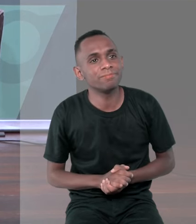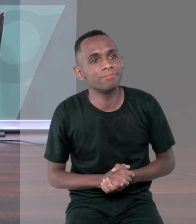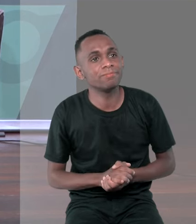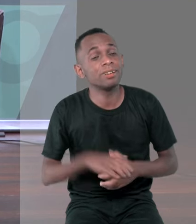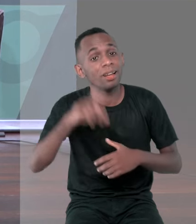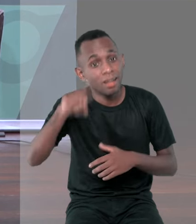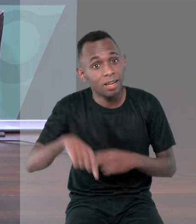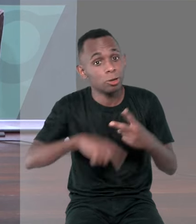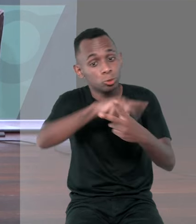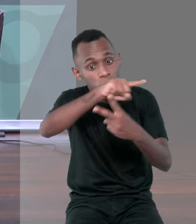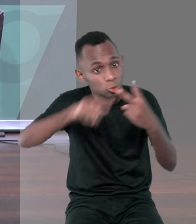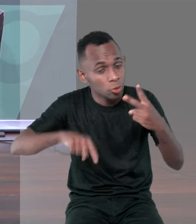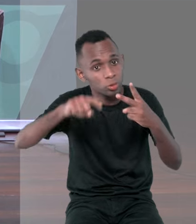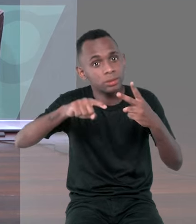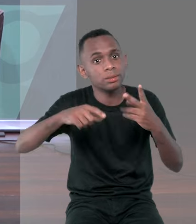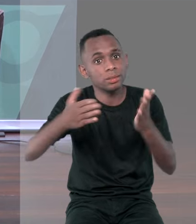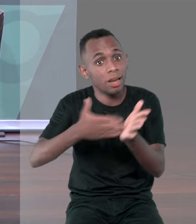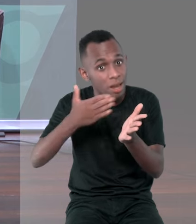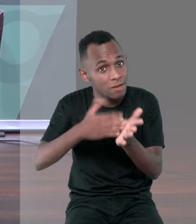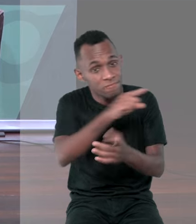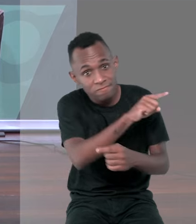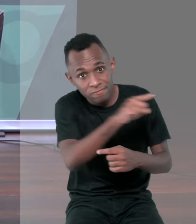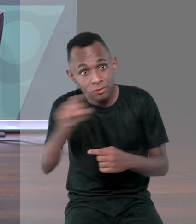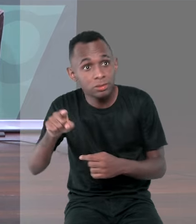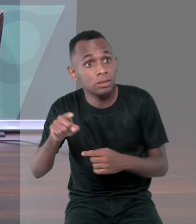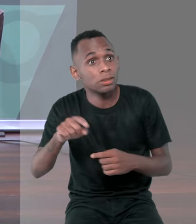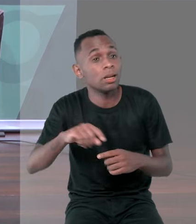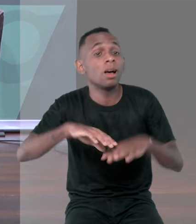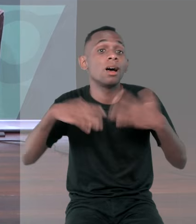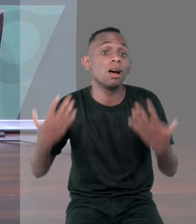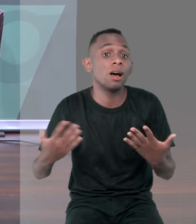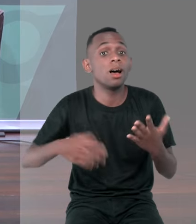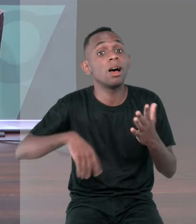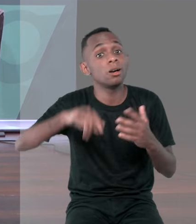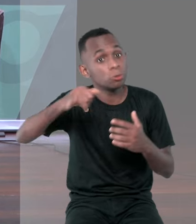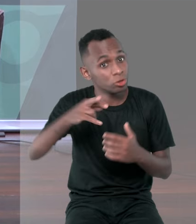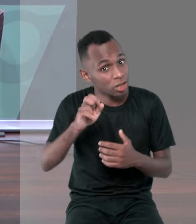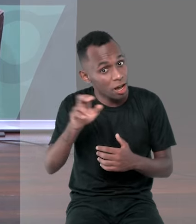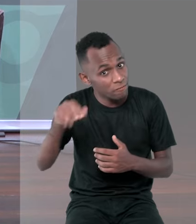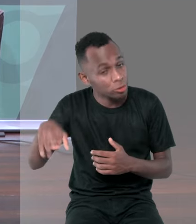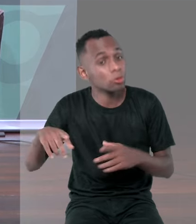que são os dois livros que vocês vão... Ah, o Jefferson vai ler também.